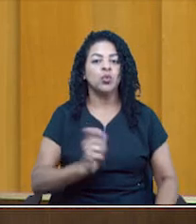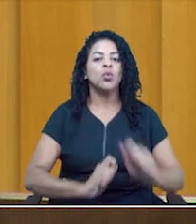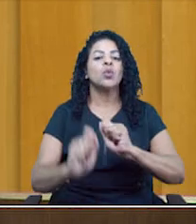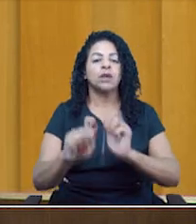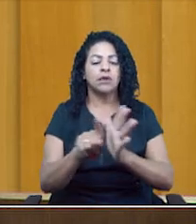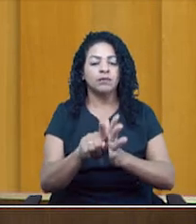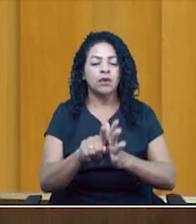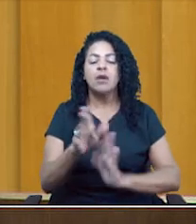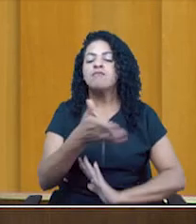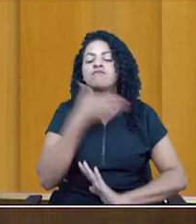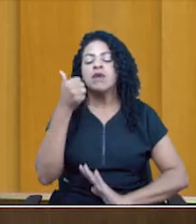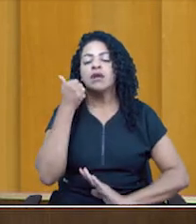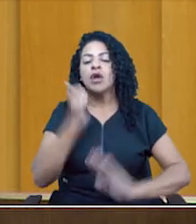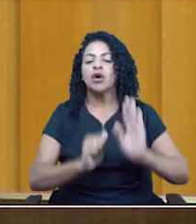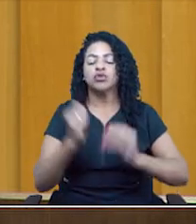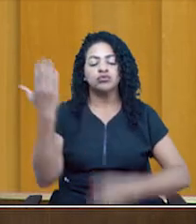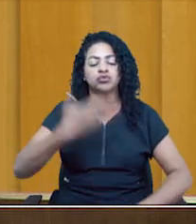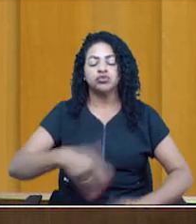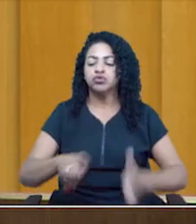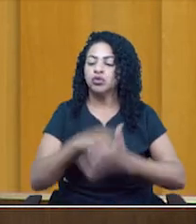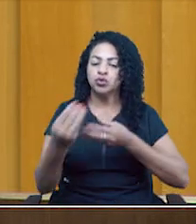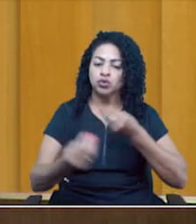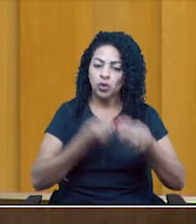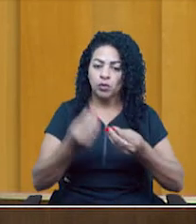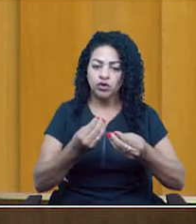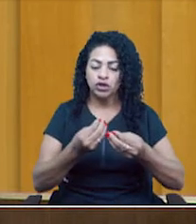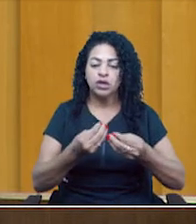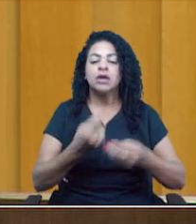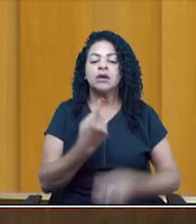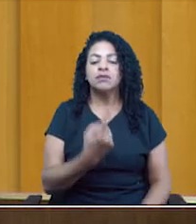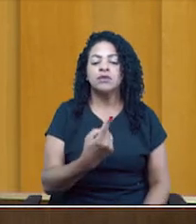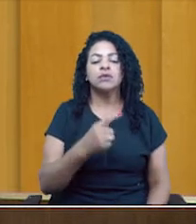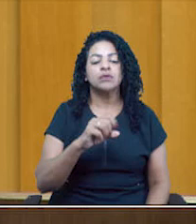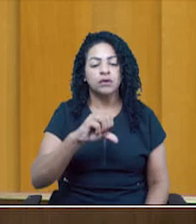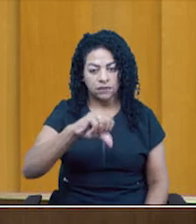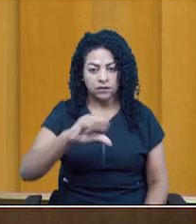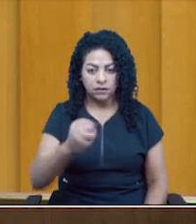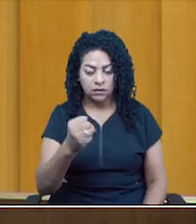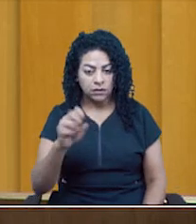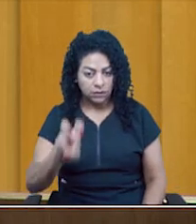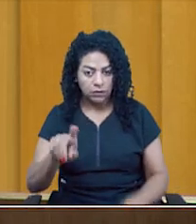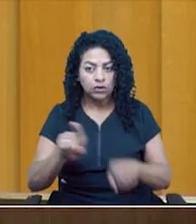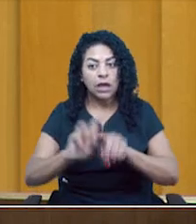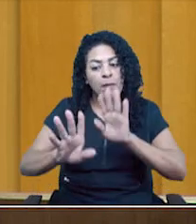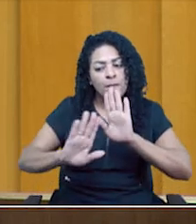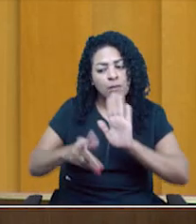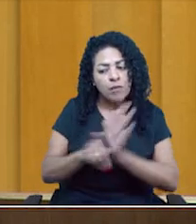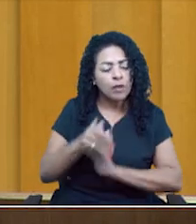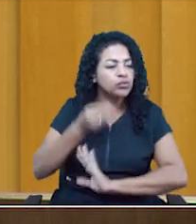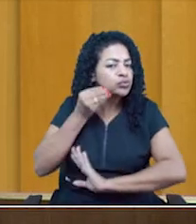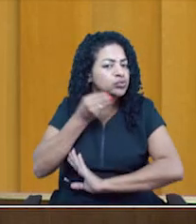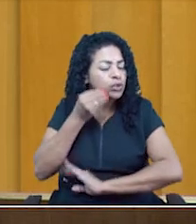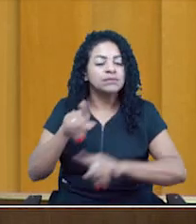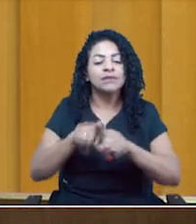Judiciário, mediante a edição da Resolução 85, que vem sendo implementada pelos tribunais com a coordenação do Comitê